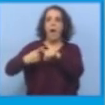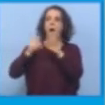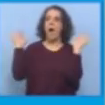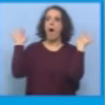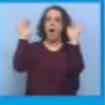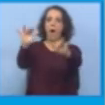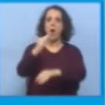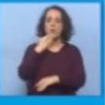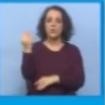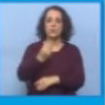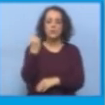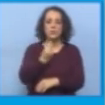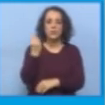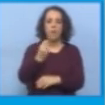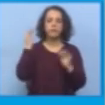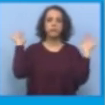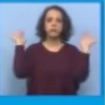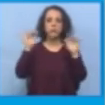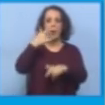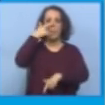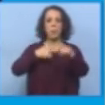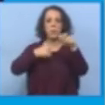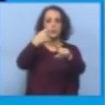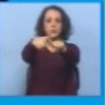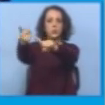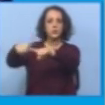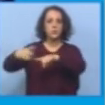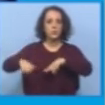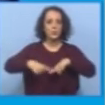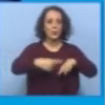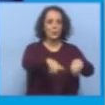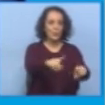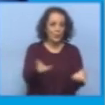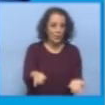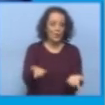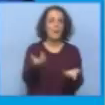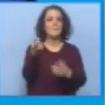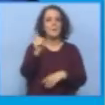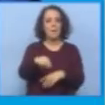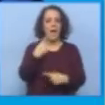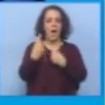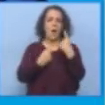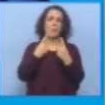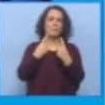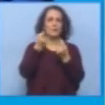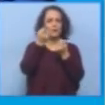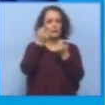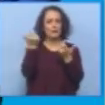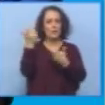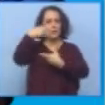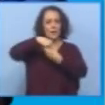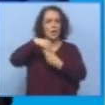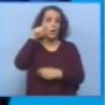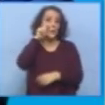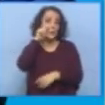muitos outros jovens, o encontro com outra gente, enfim, até às vezes dimensões turísticas também, porque